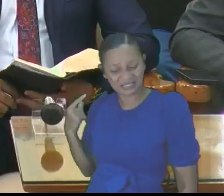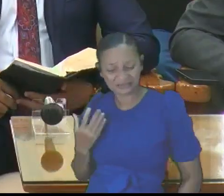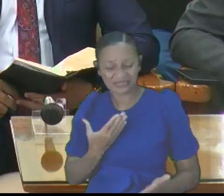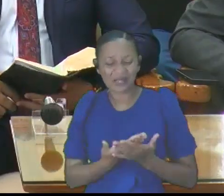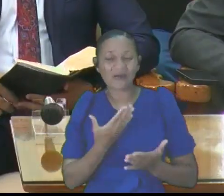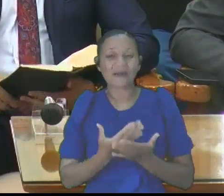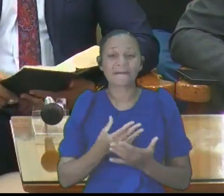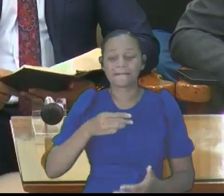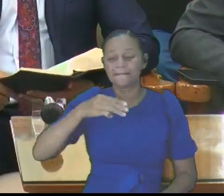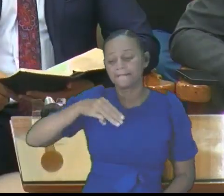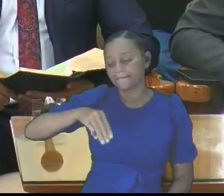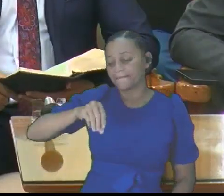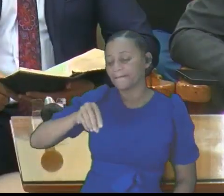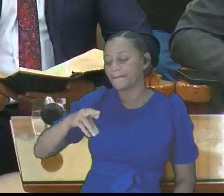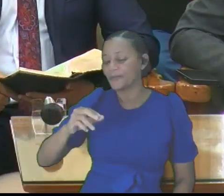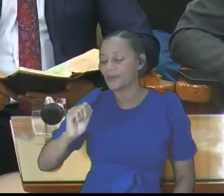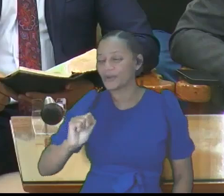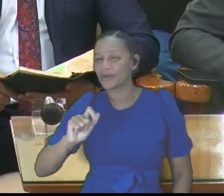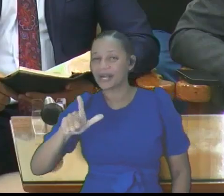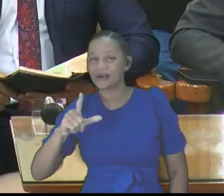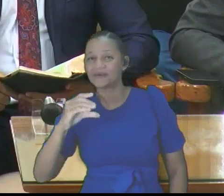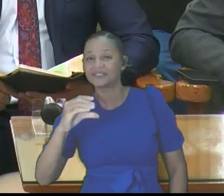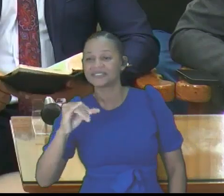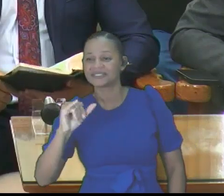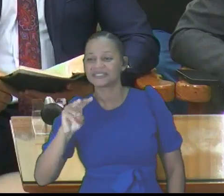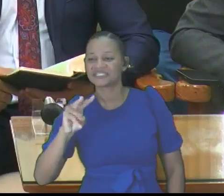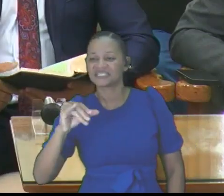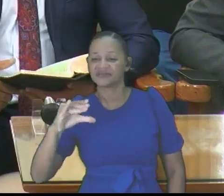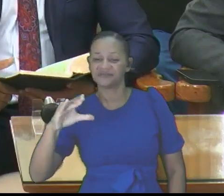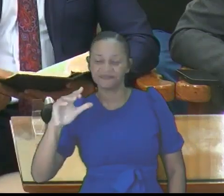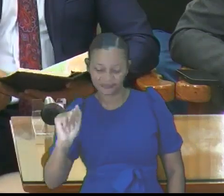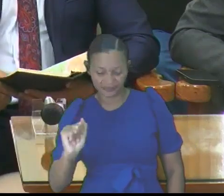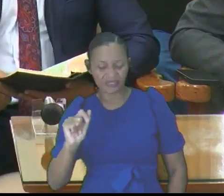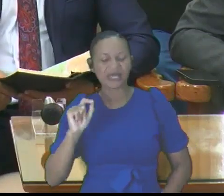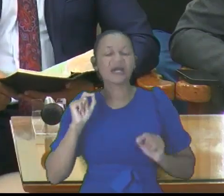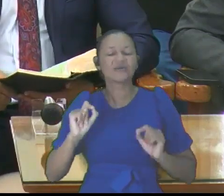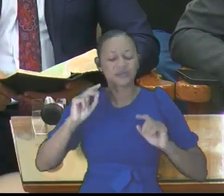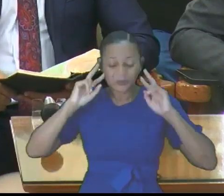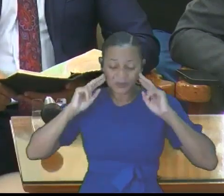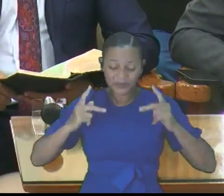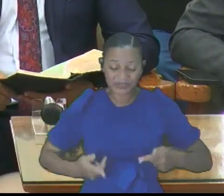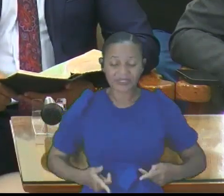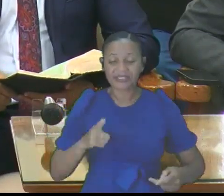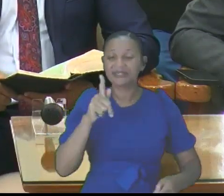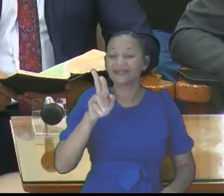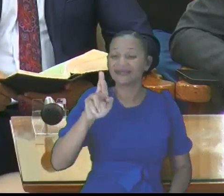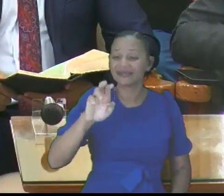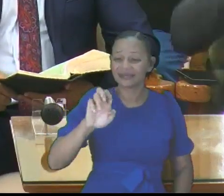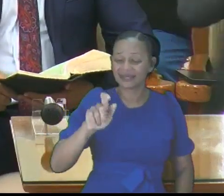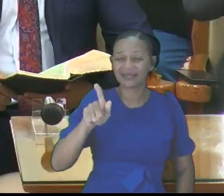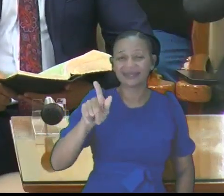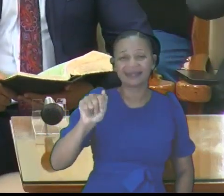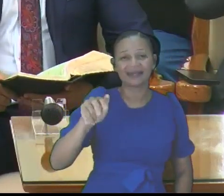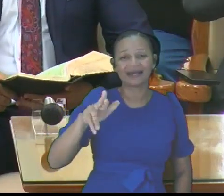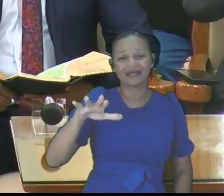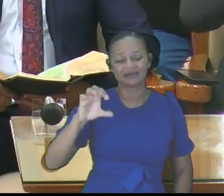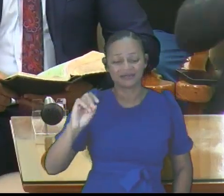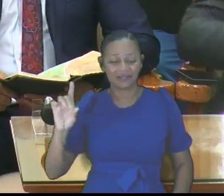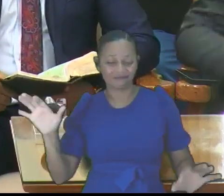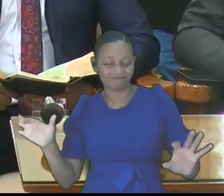se dizia: o ser humano é um ser gregário. Gregário quer dizer que está agregado um ao